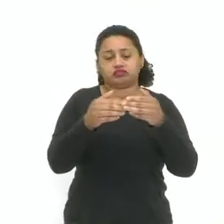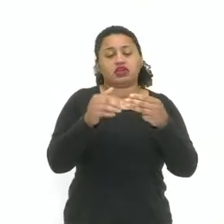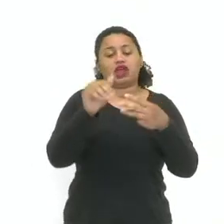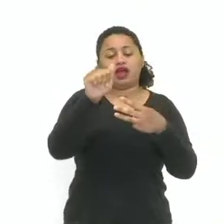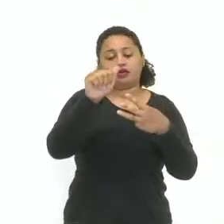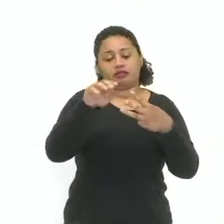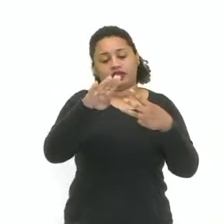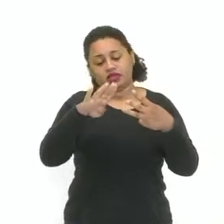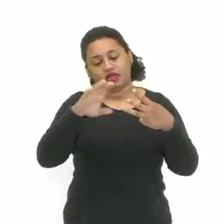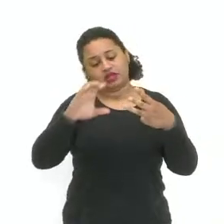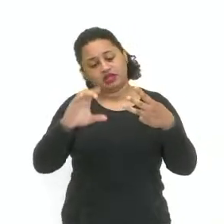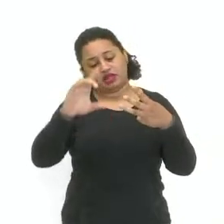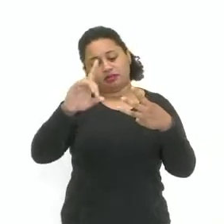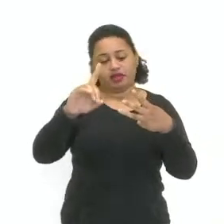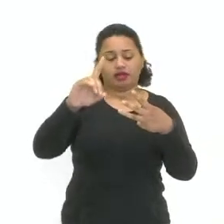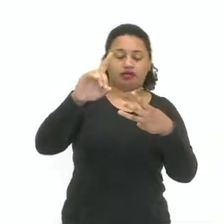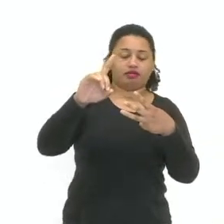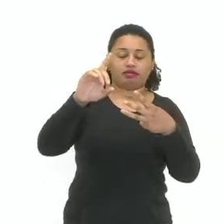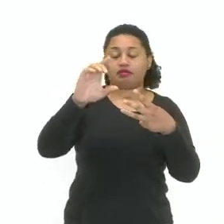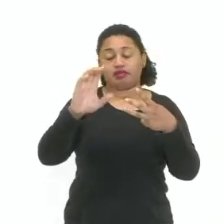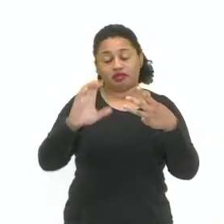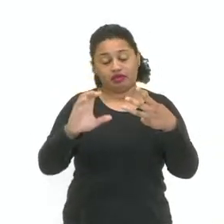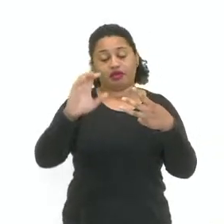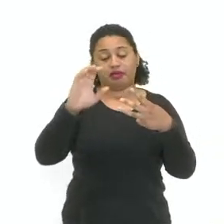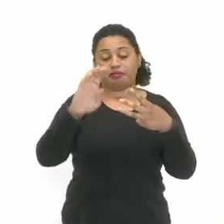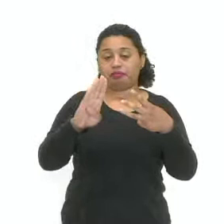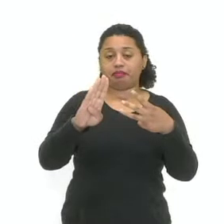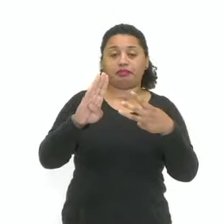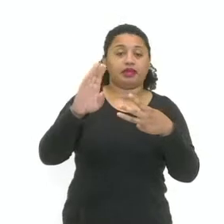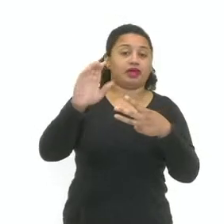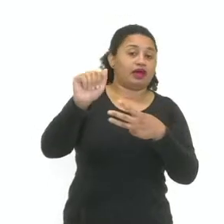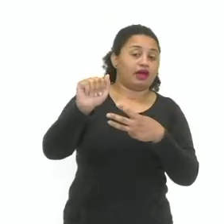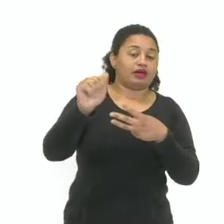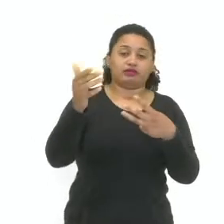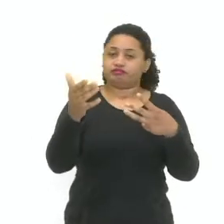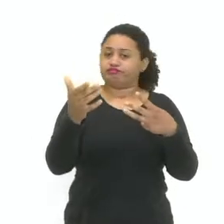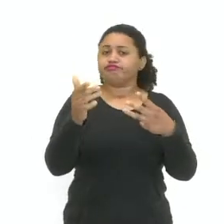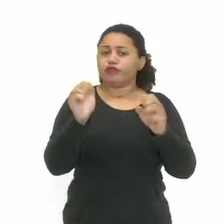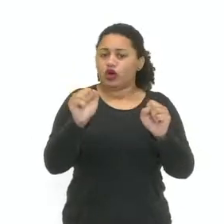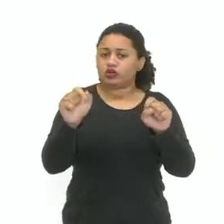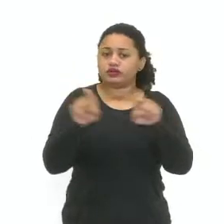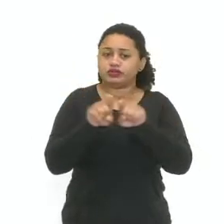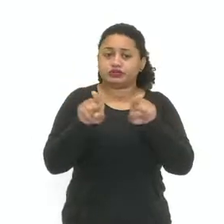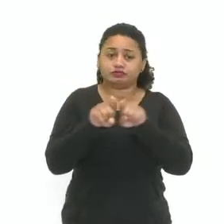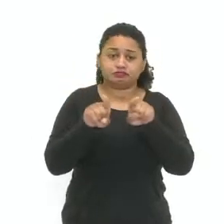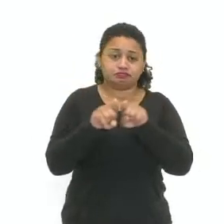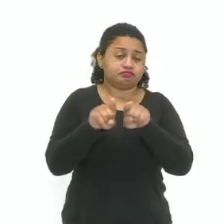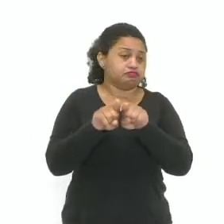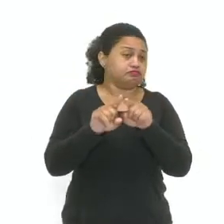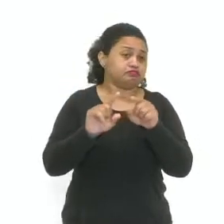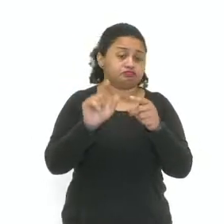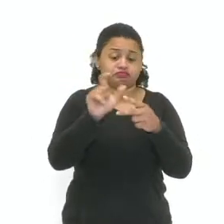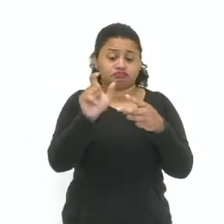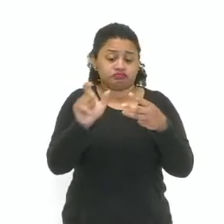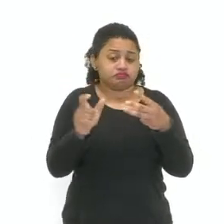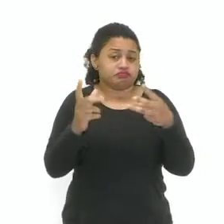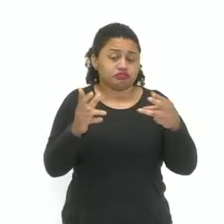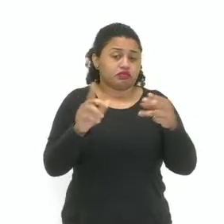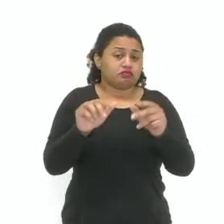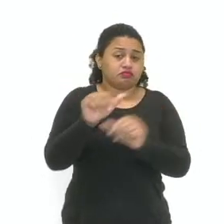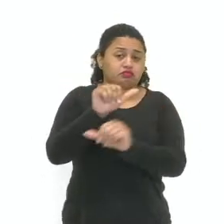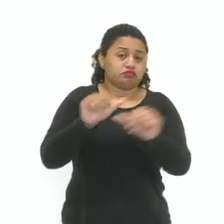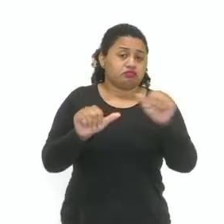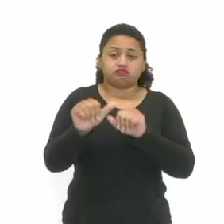desses elementos. Por exemplo, se eu formar BCA, os elementos são os mesmos. A ordem é que não